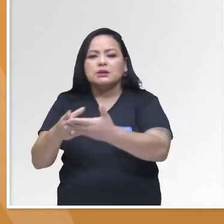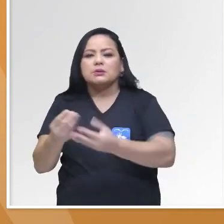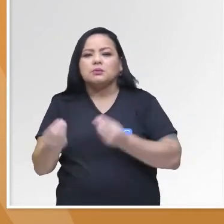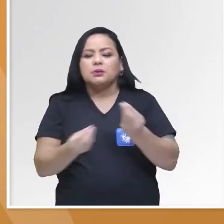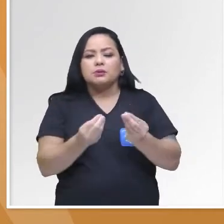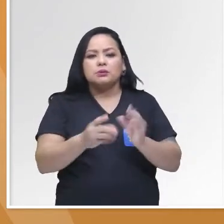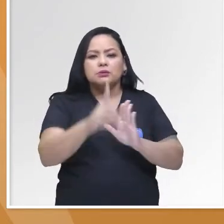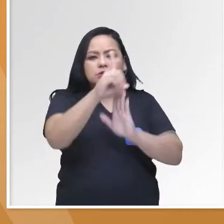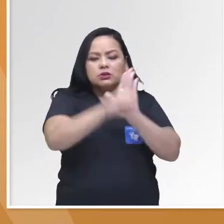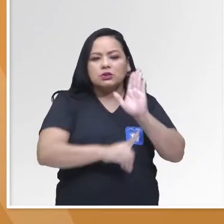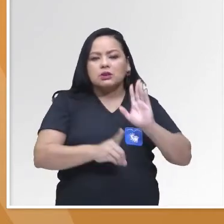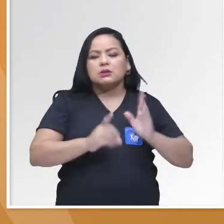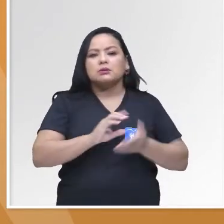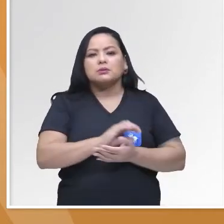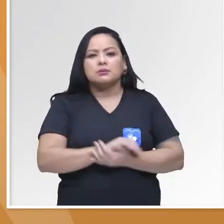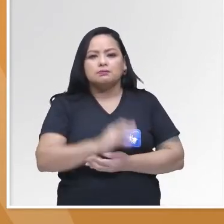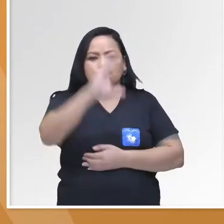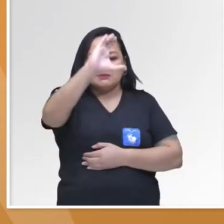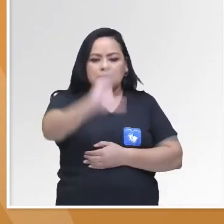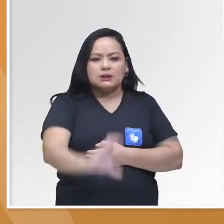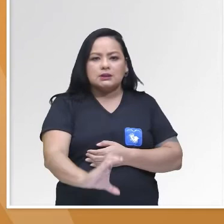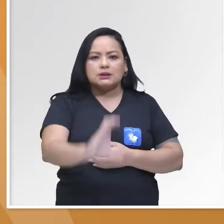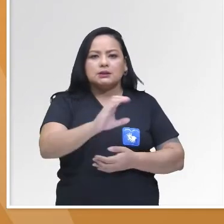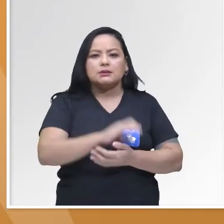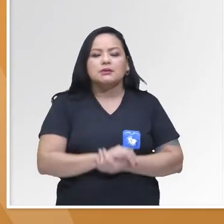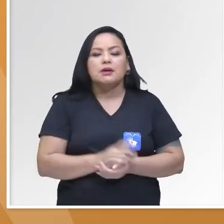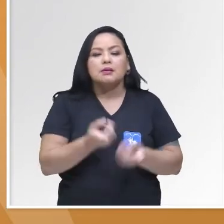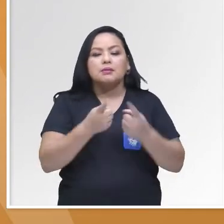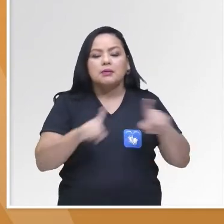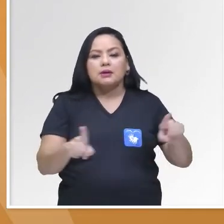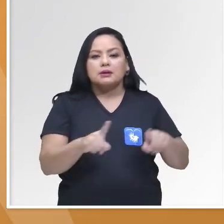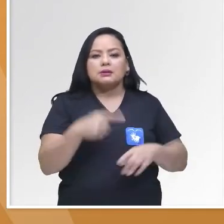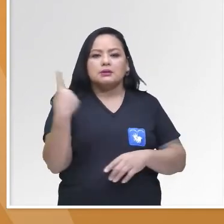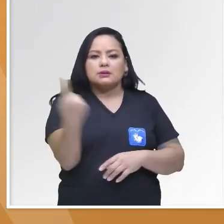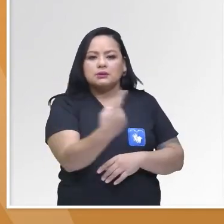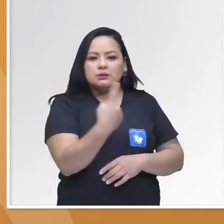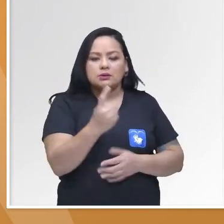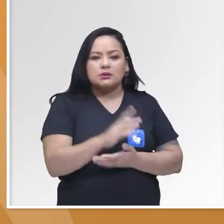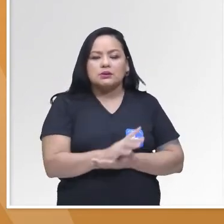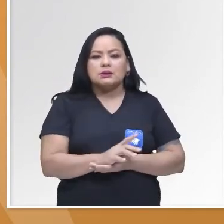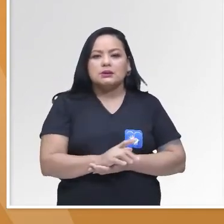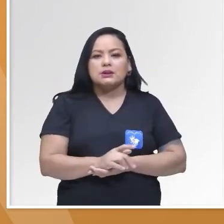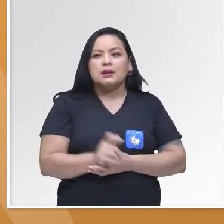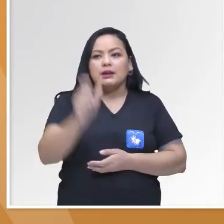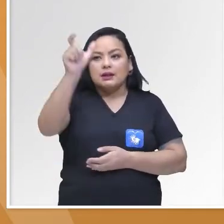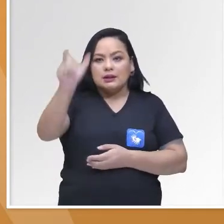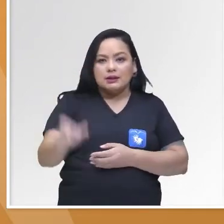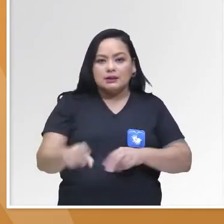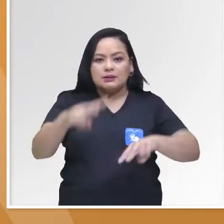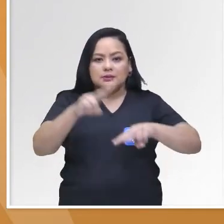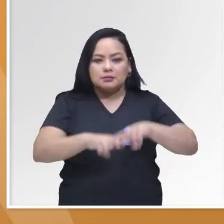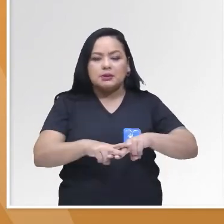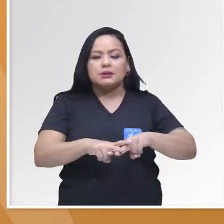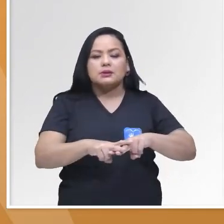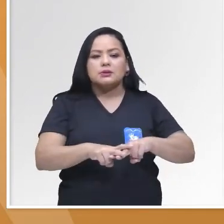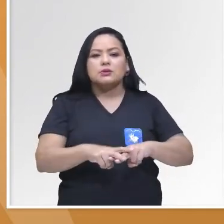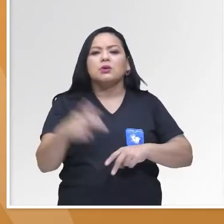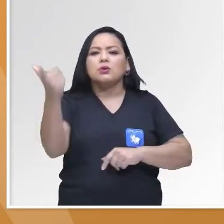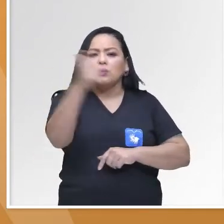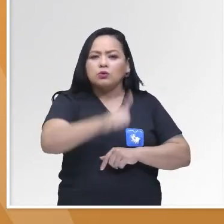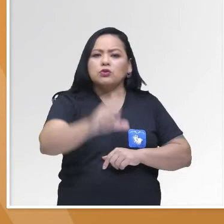o exercício da sua cidadania, mas não deixaram e não deixam de